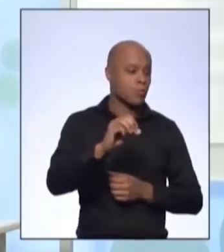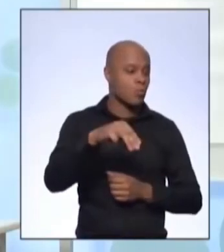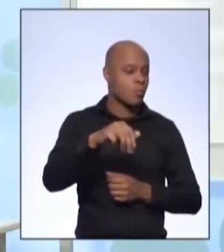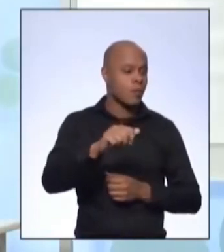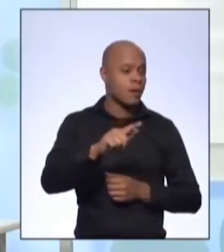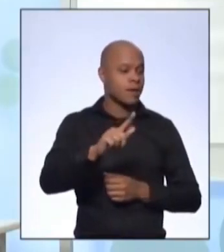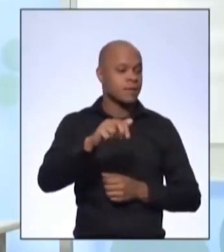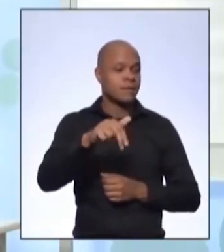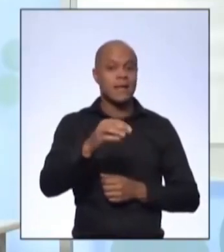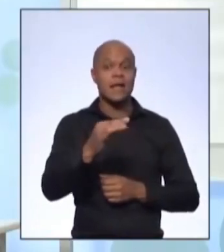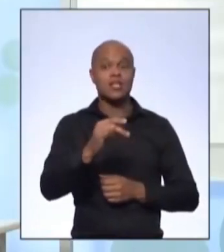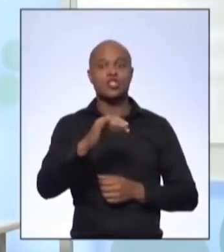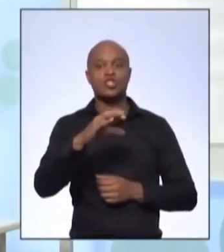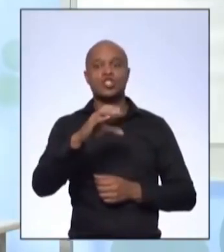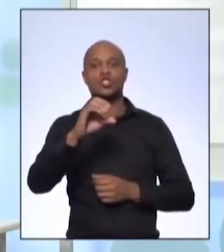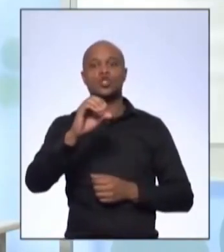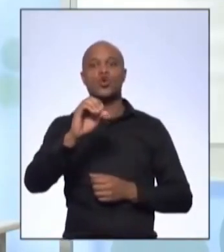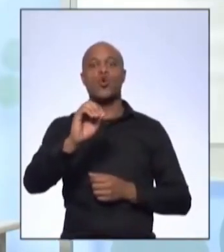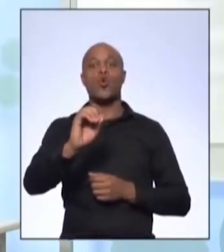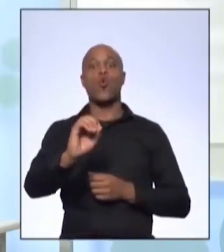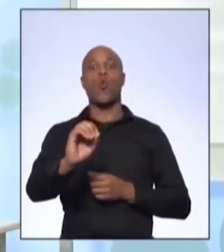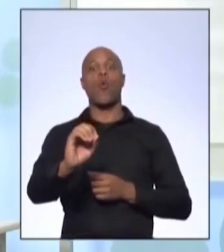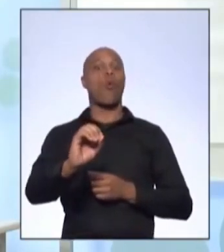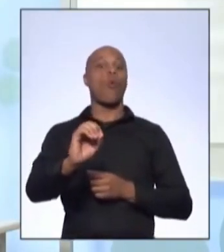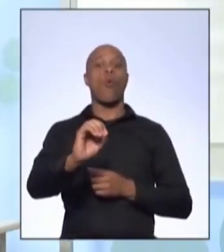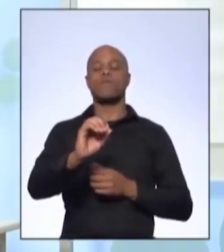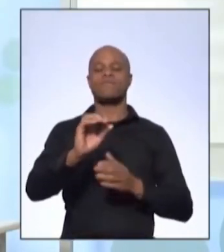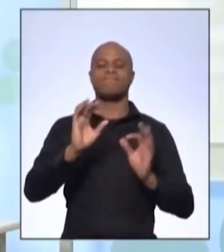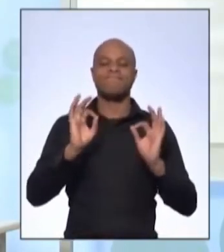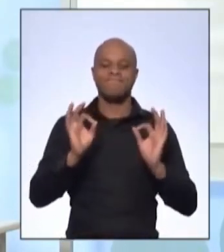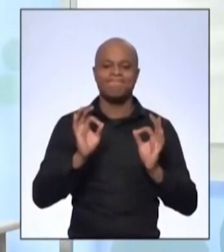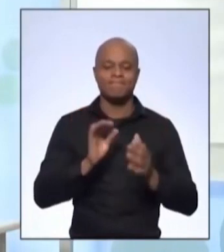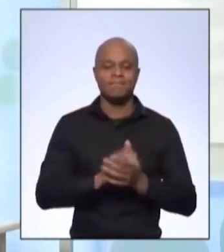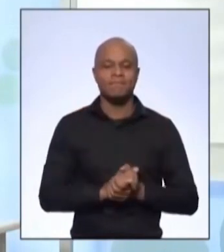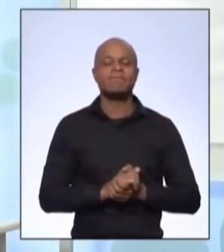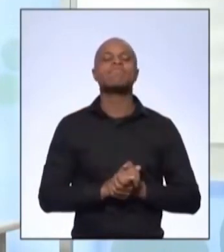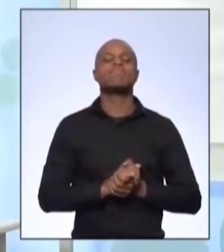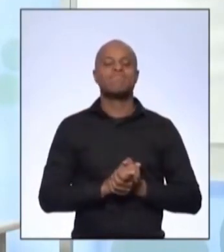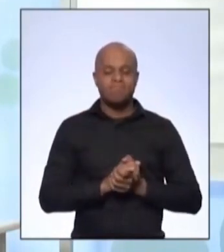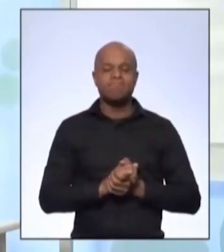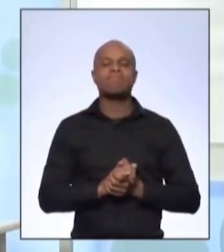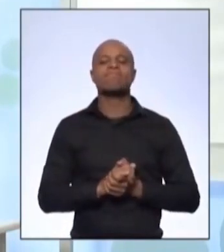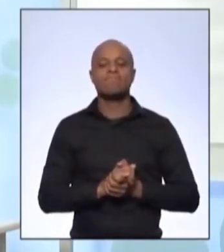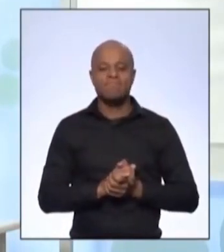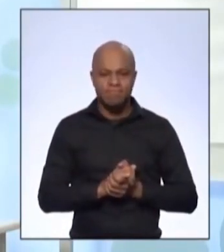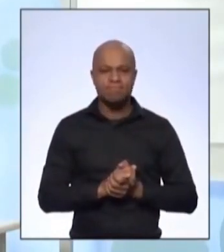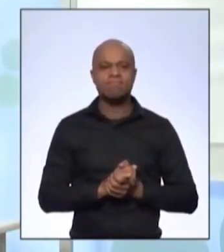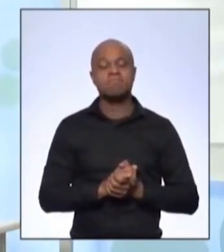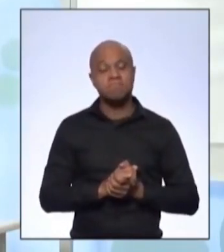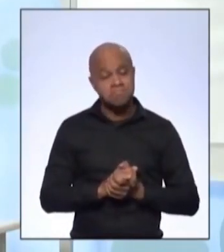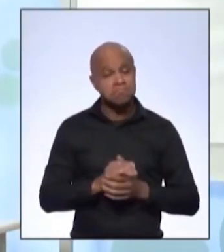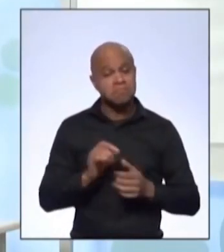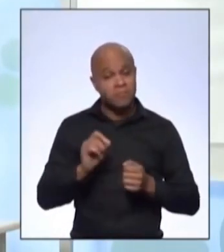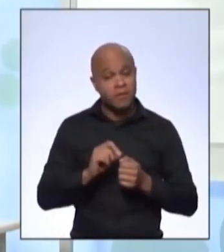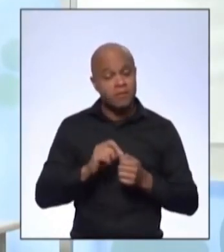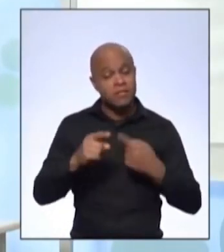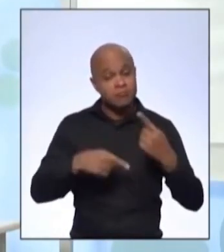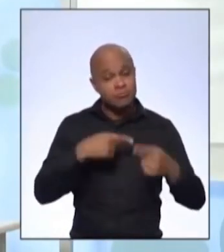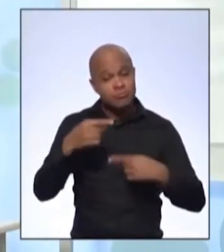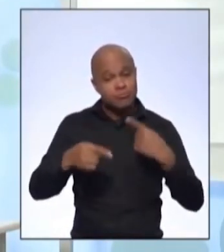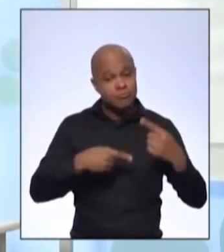está interagindo aí com o campo magnético desse ímã permanente meu. E aí está produzindo o